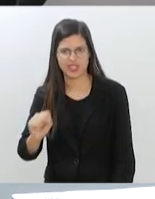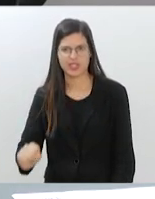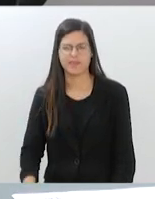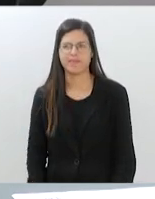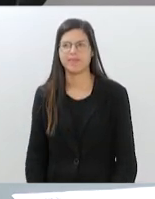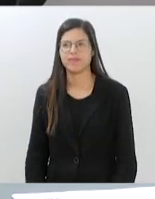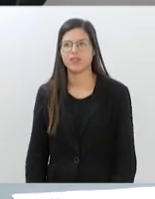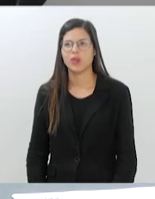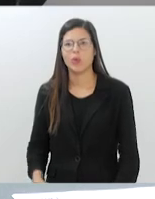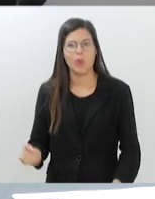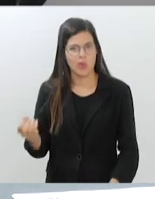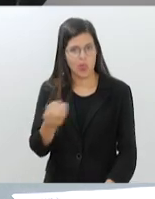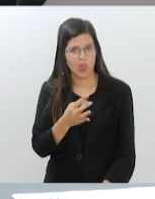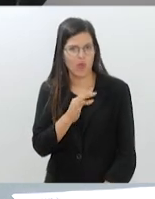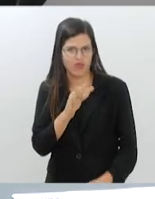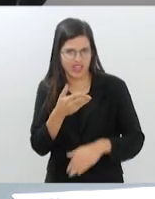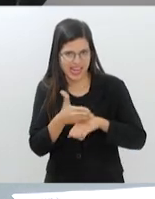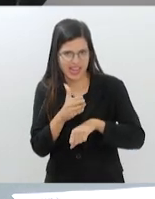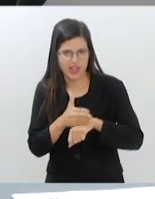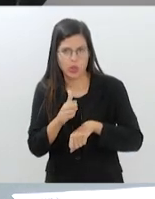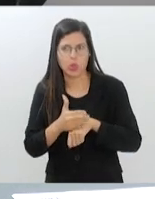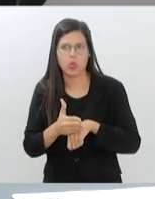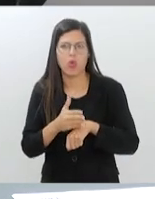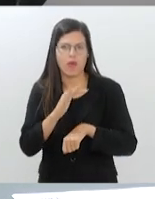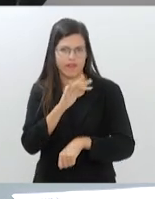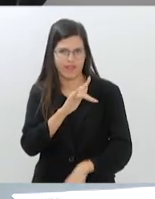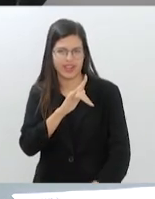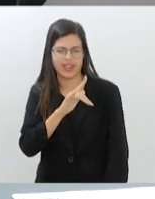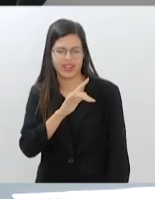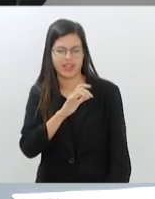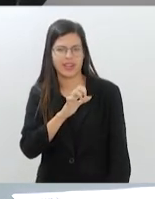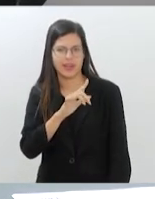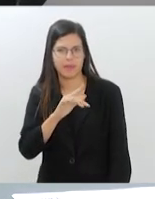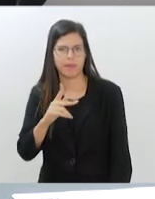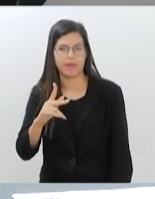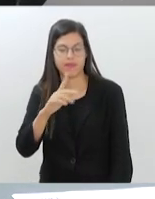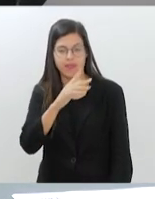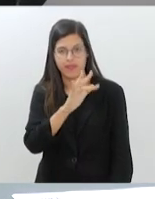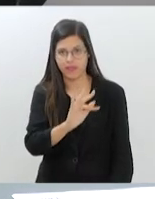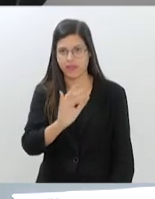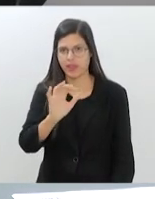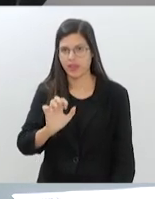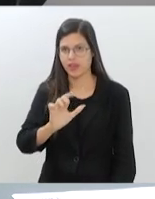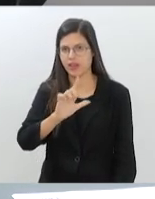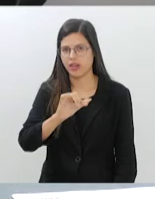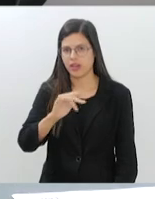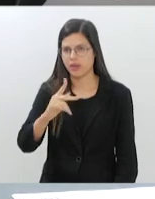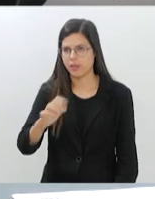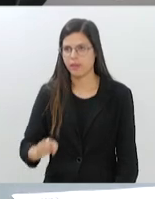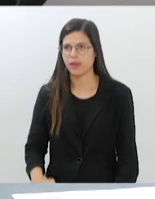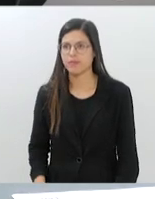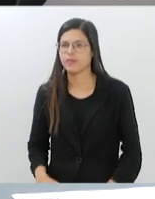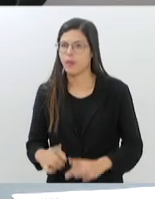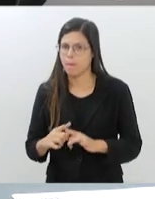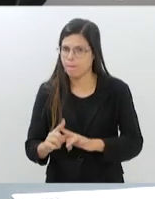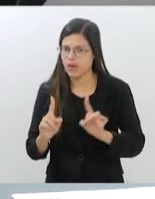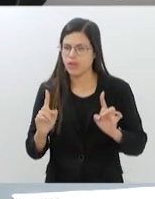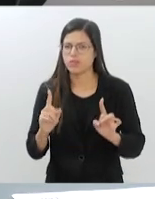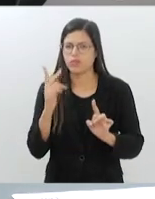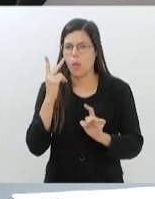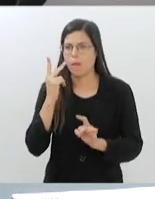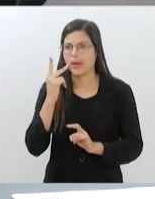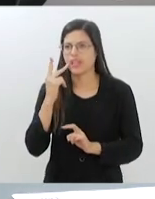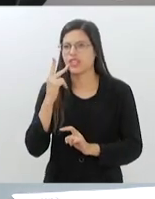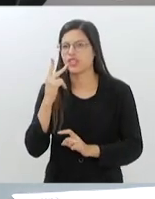i Luiz mas só observar em algum desses quatro clubes vai est um abet escrito na